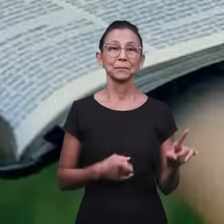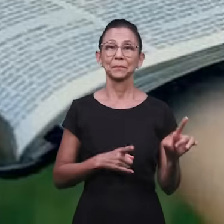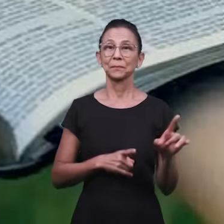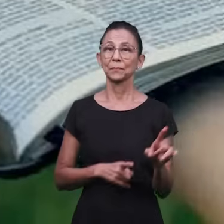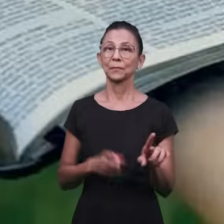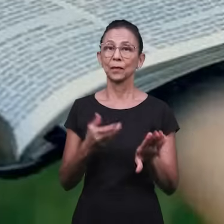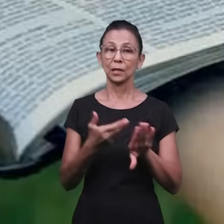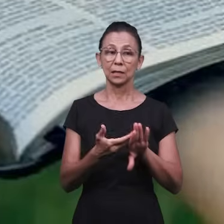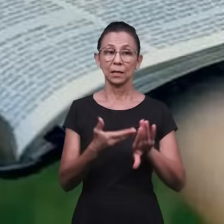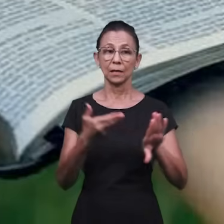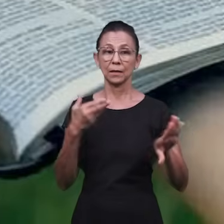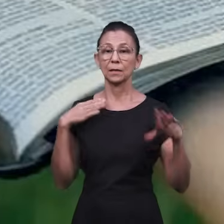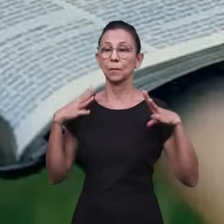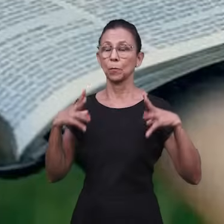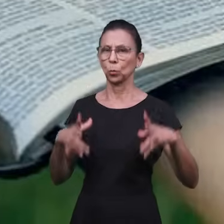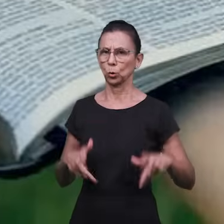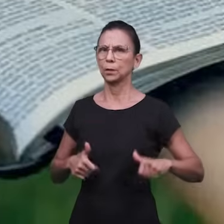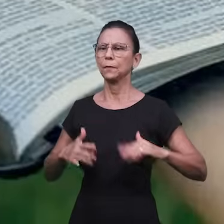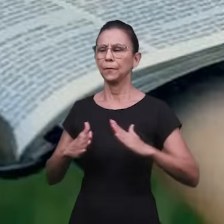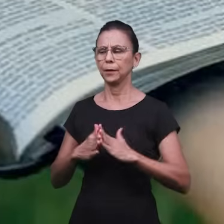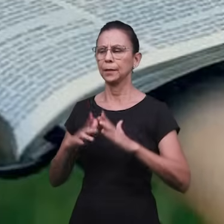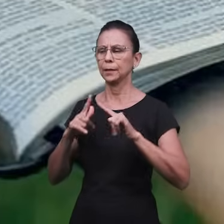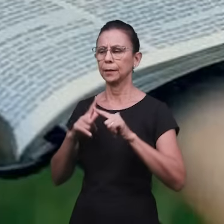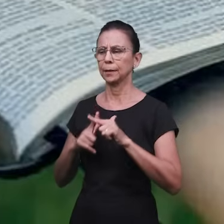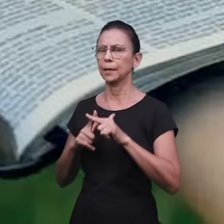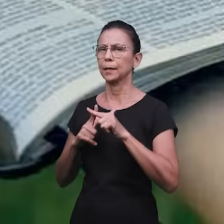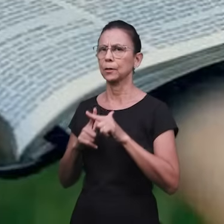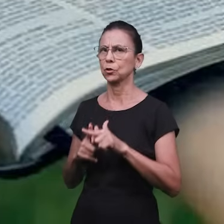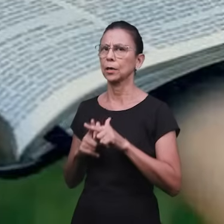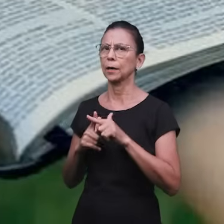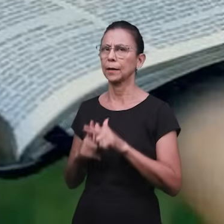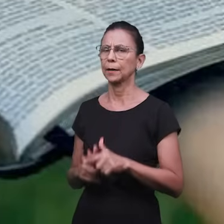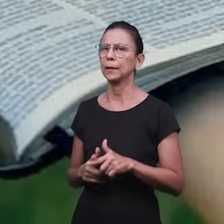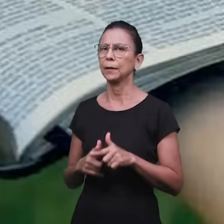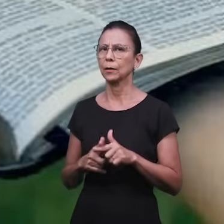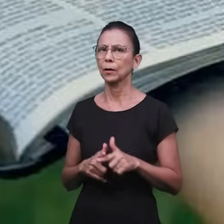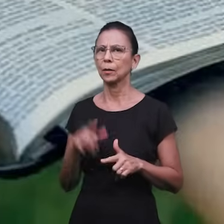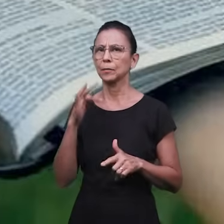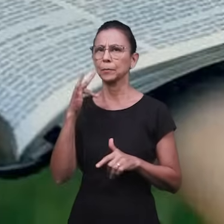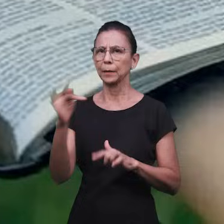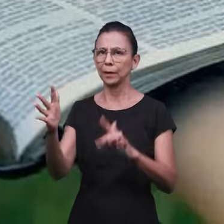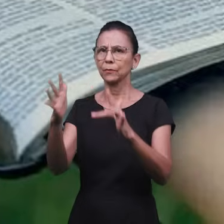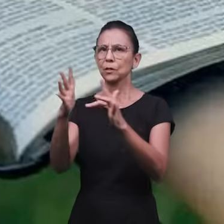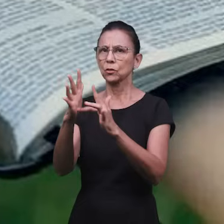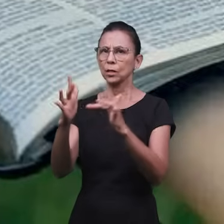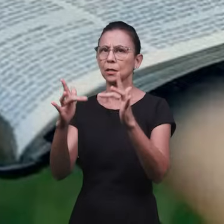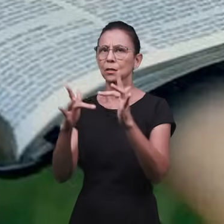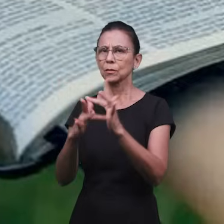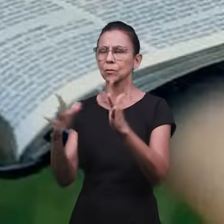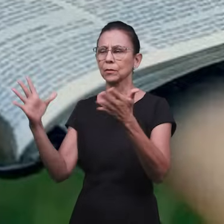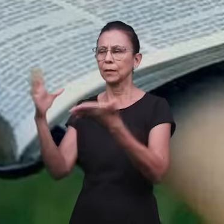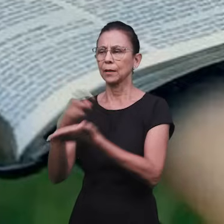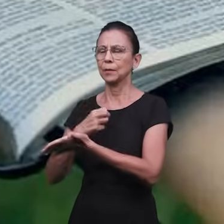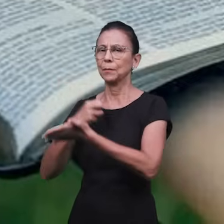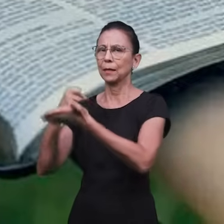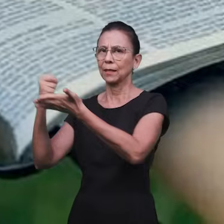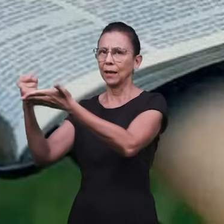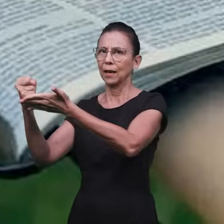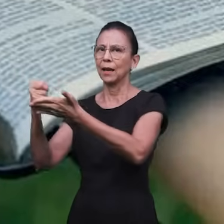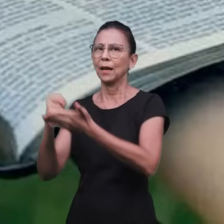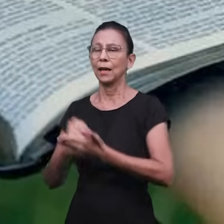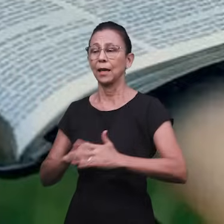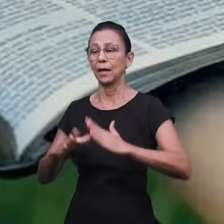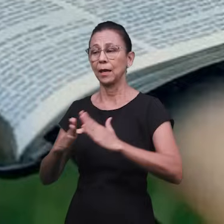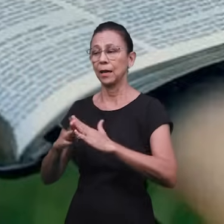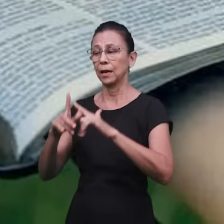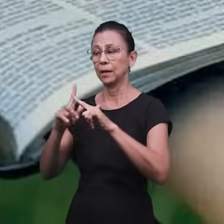Preparai-vos, ó igreja amada, pois o noivo em breve virá. Ó noiva